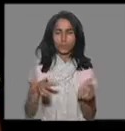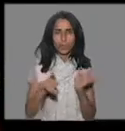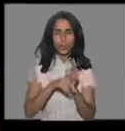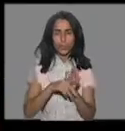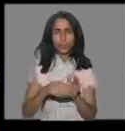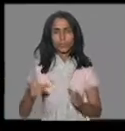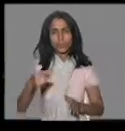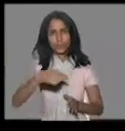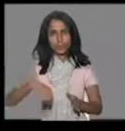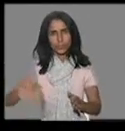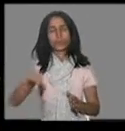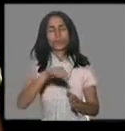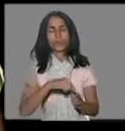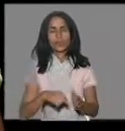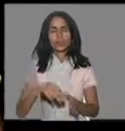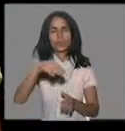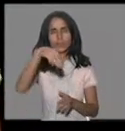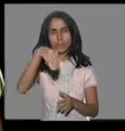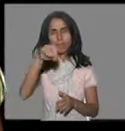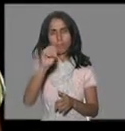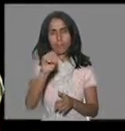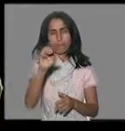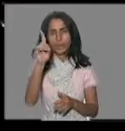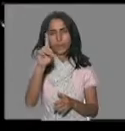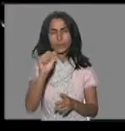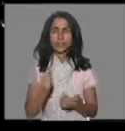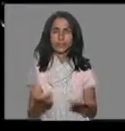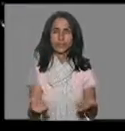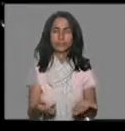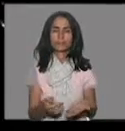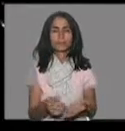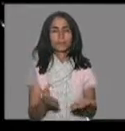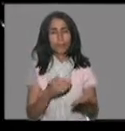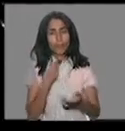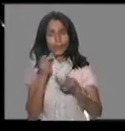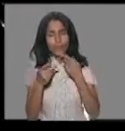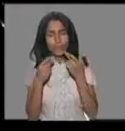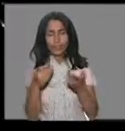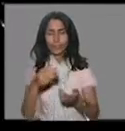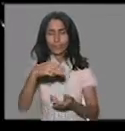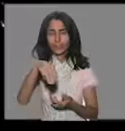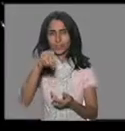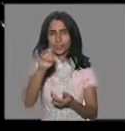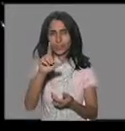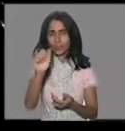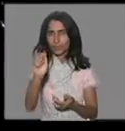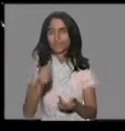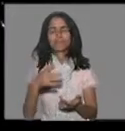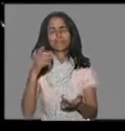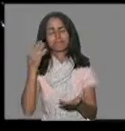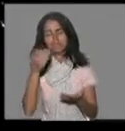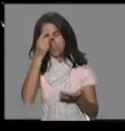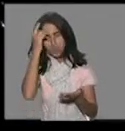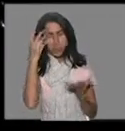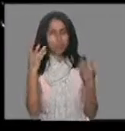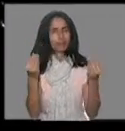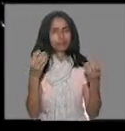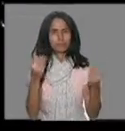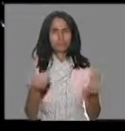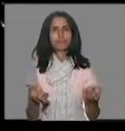e uma identidade nossa pra moda então já que a gente está falando de moda é moda é um assunto que interessa a todo mundo hoje em dia